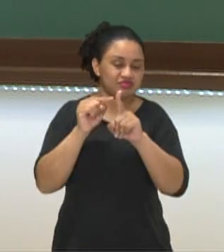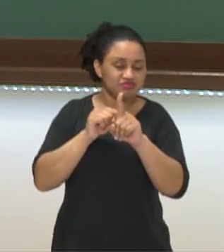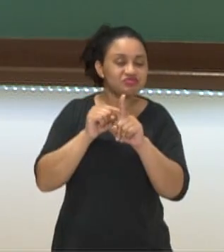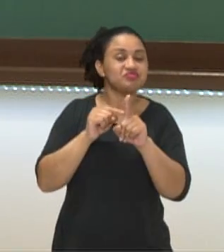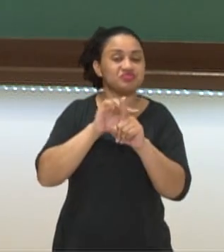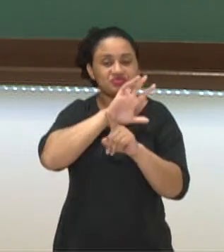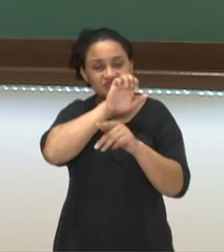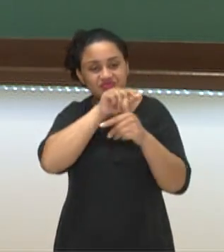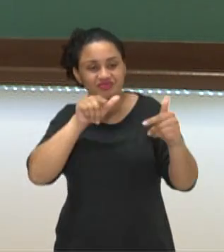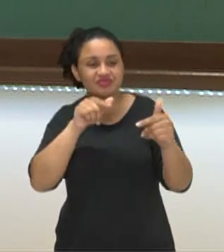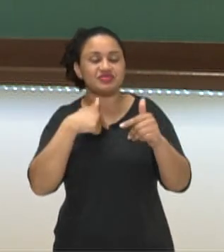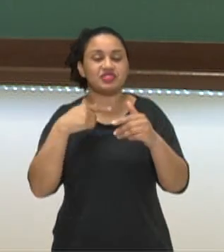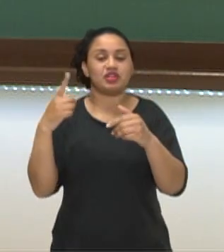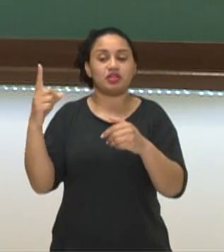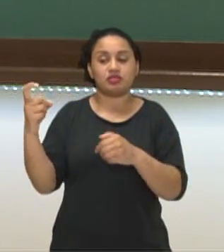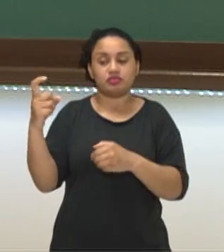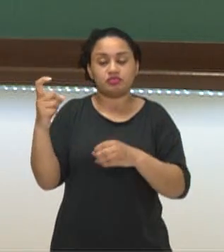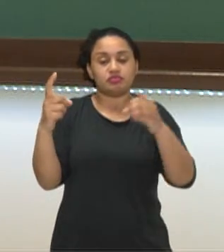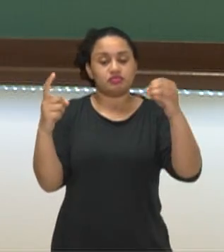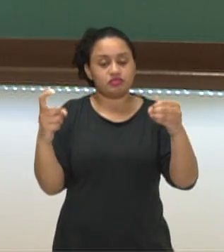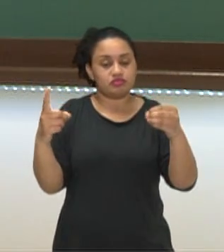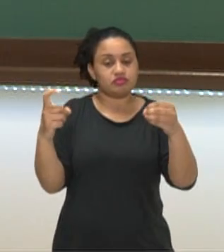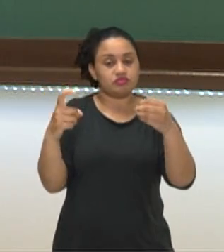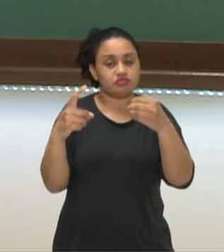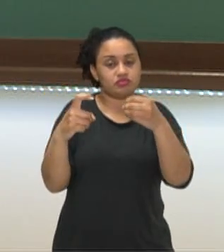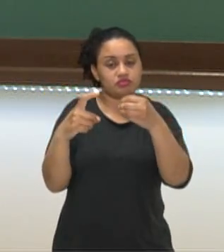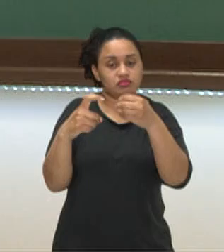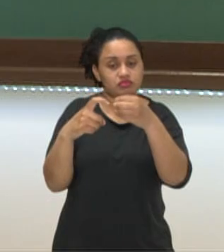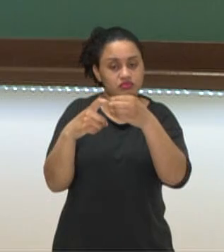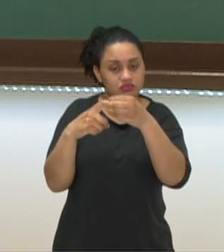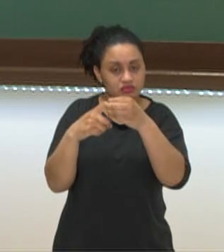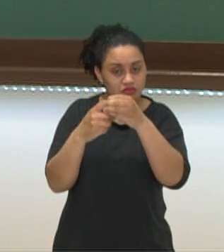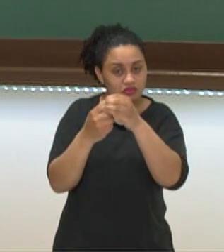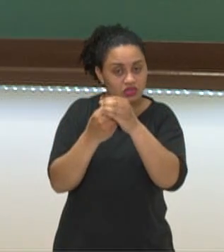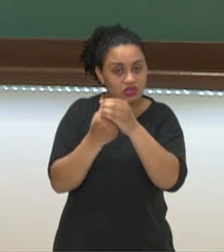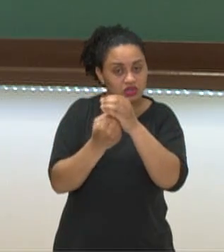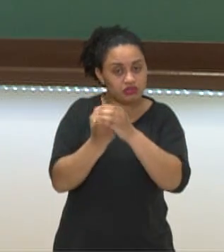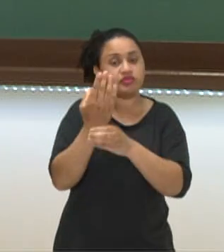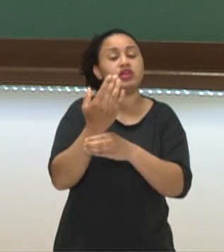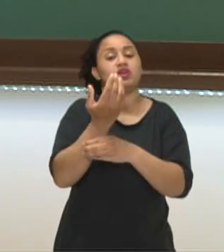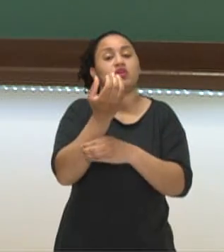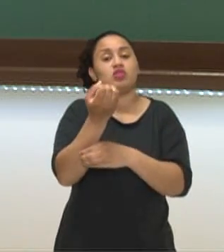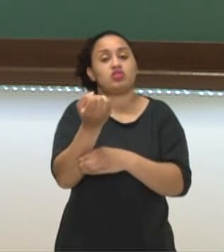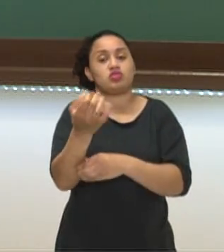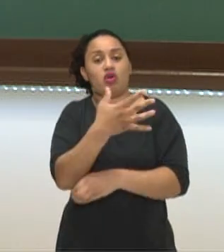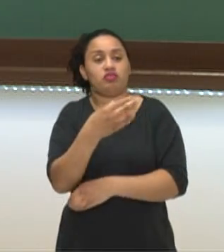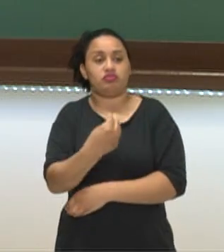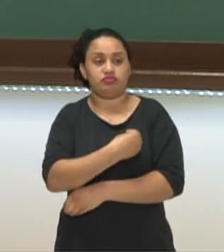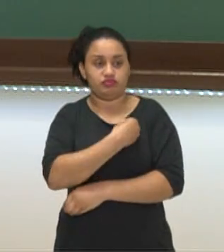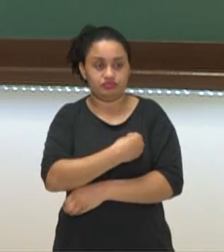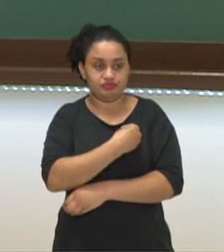certo? Os espermatozoides e o óvulo, quando eles se fecundam, vão dar origem a um novo ser.